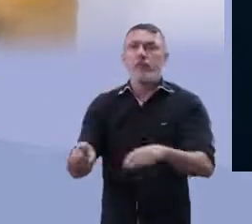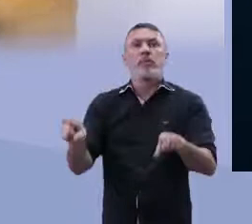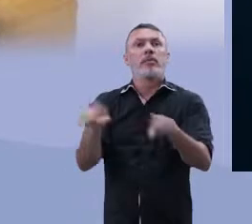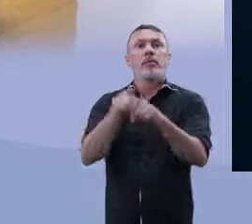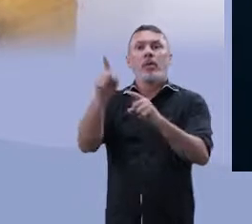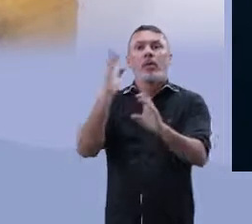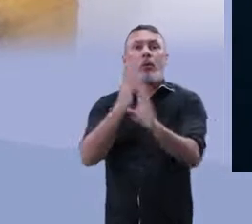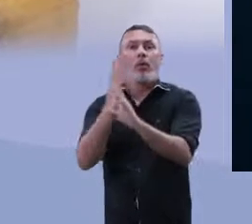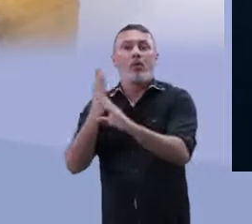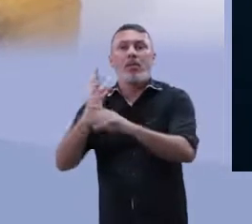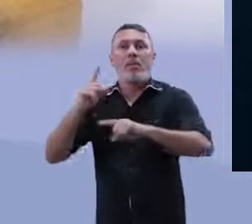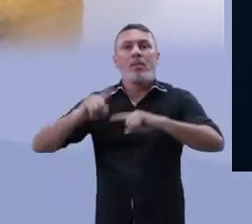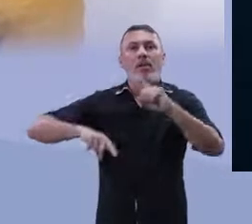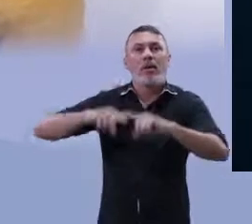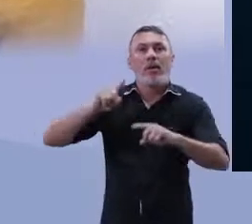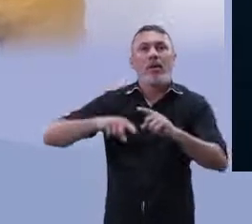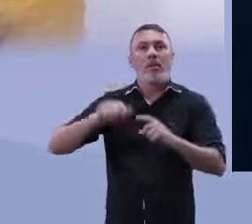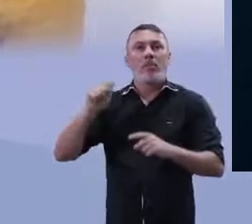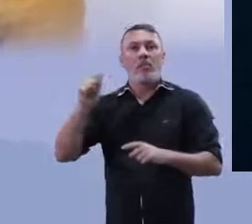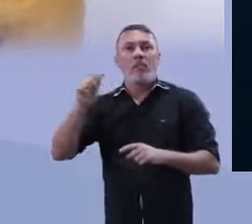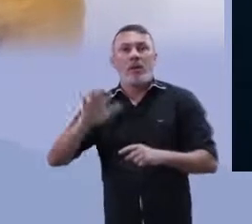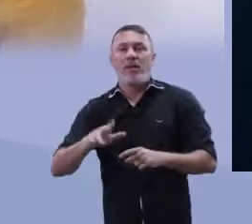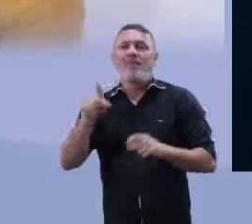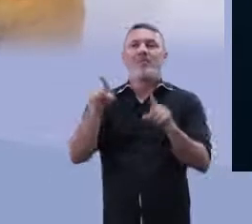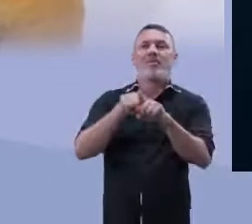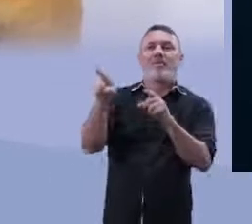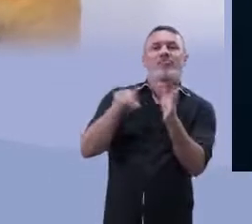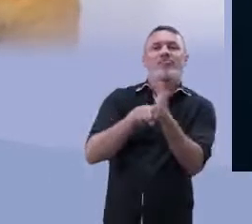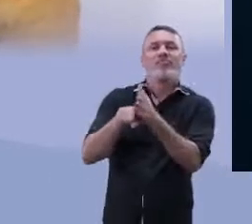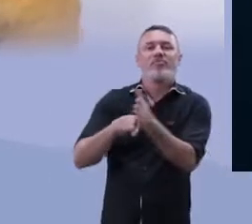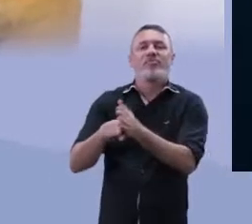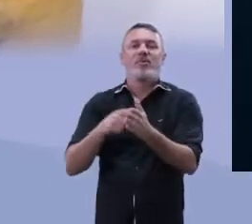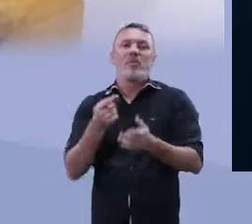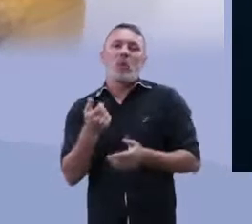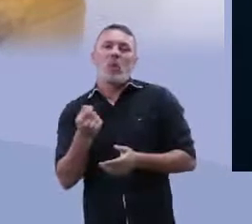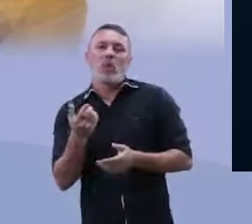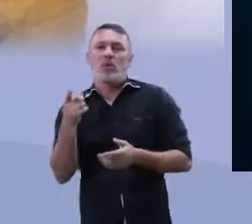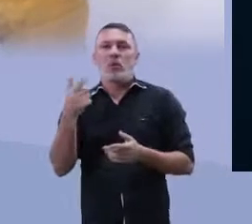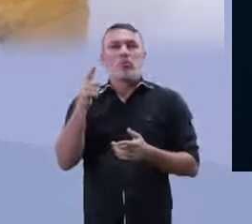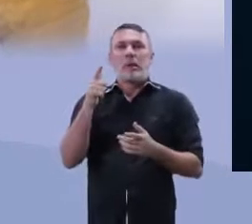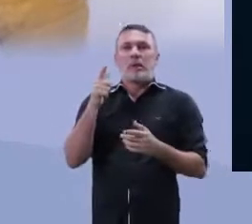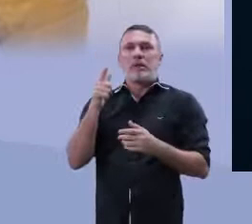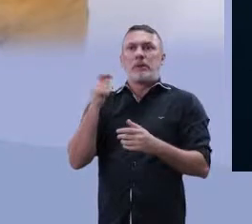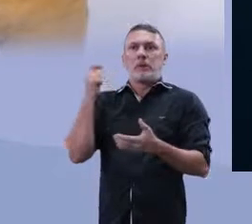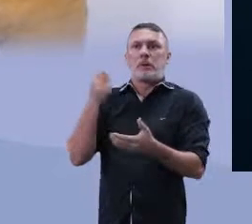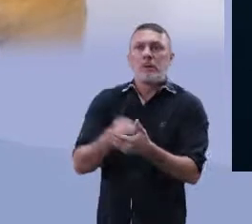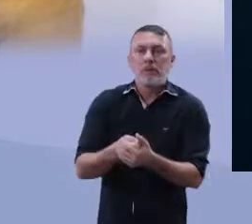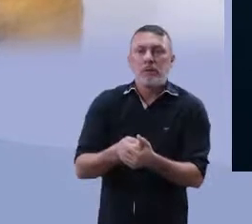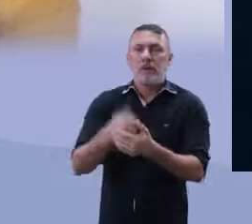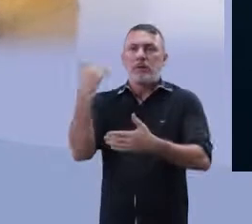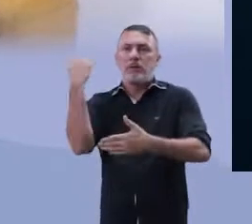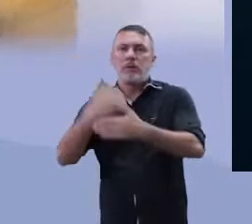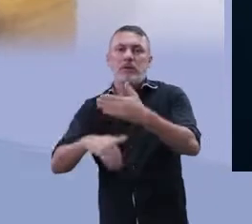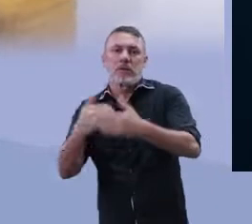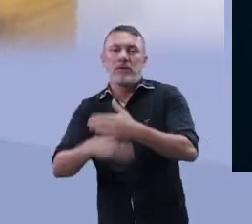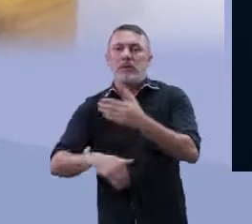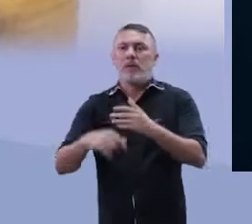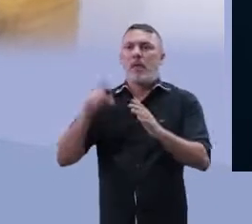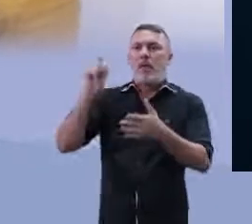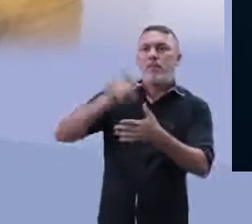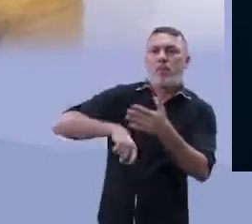matérias-primas abundantes, onde você tenha, no caso, pouca fiscalização ambiental, pouca fiscalização e legislação